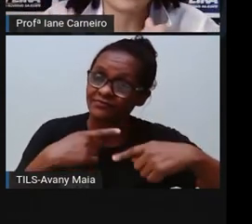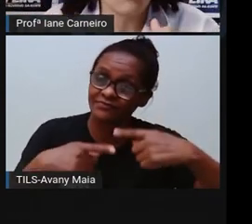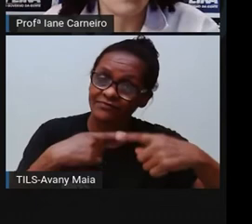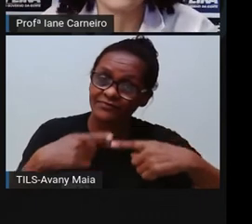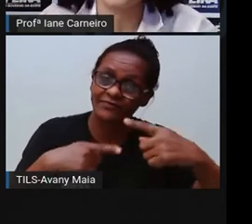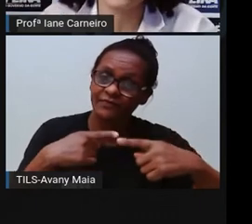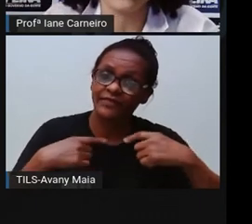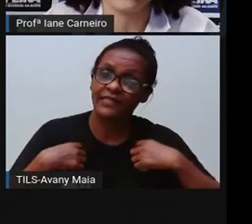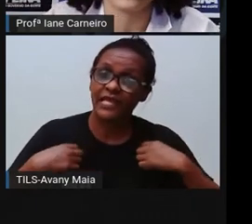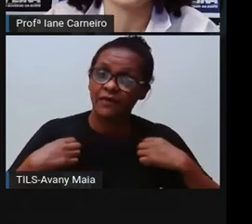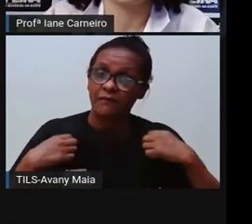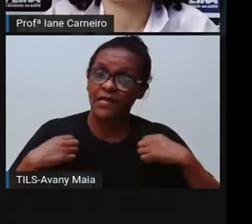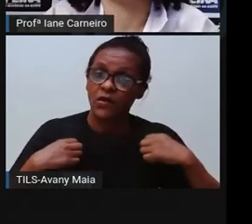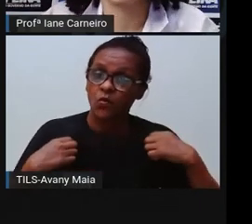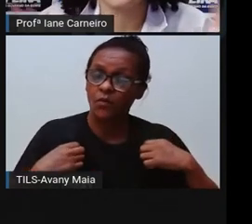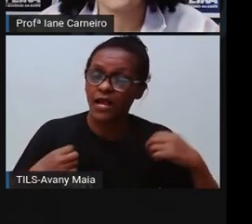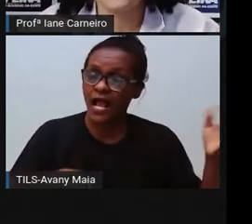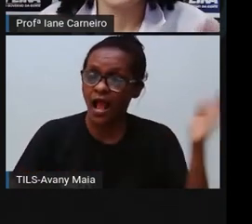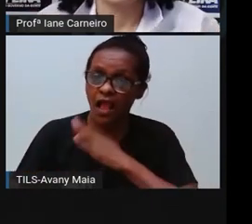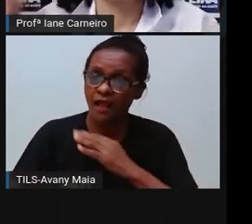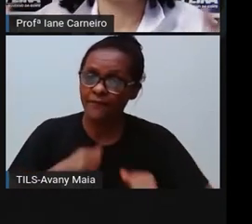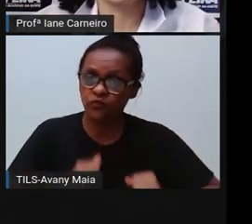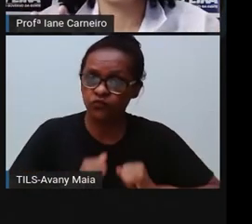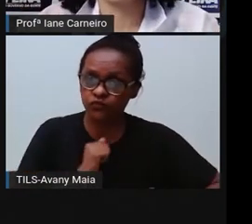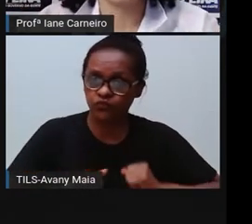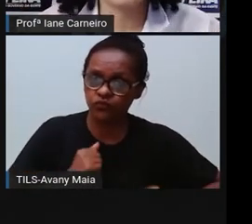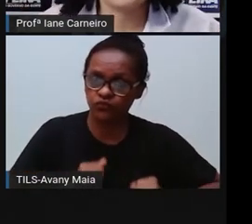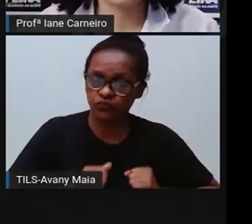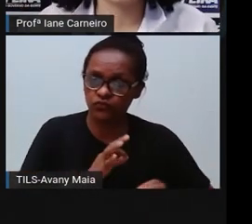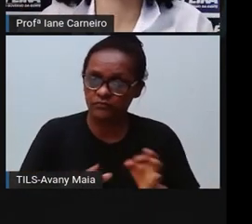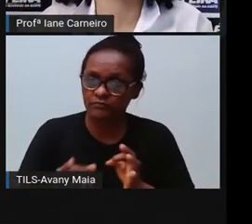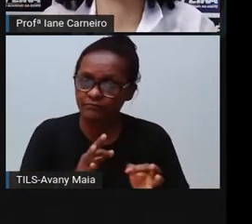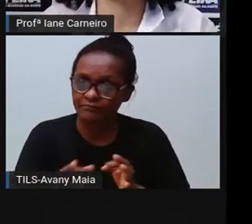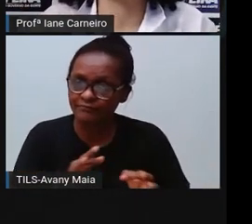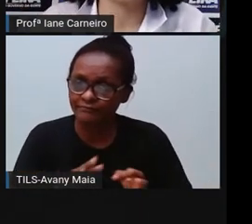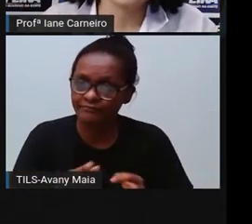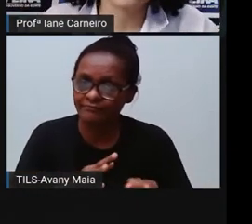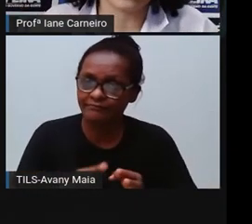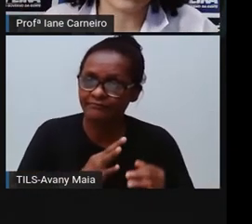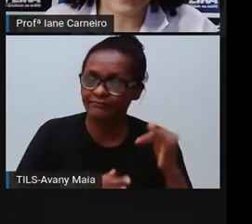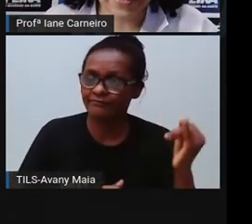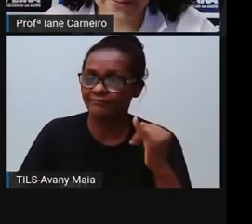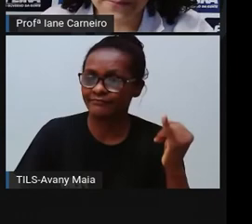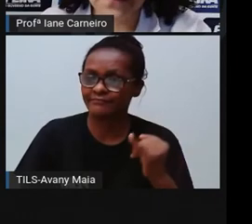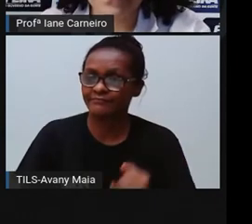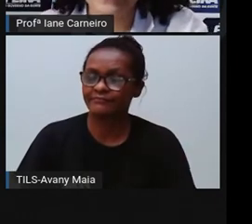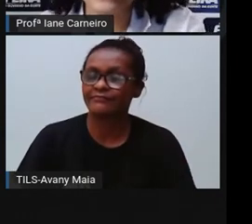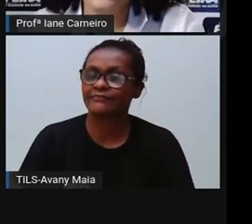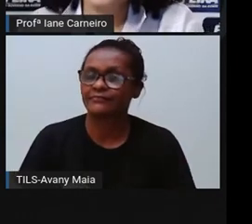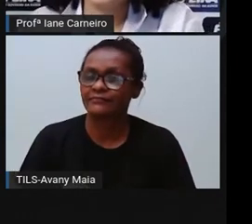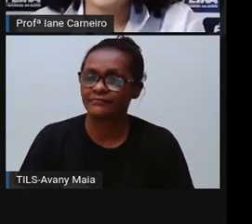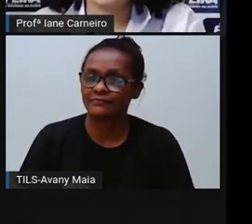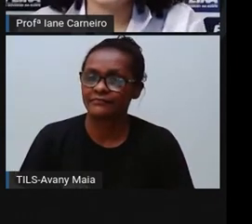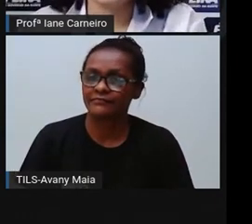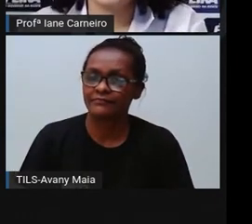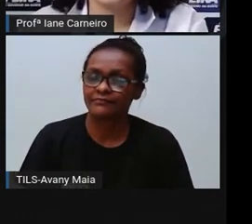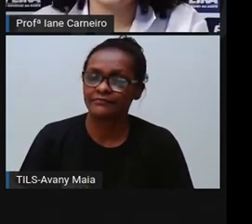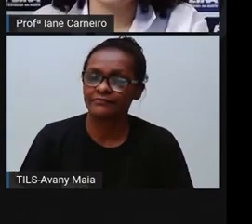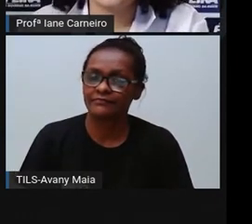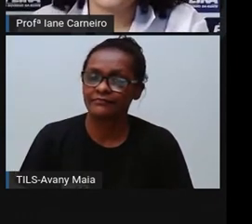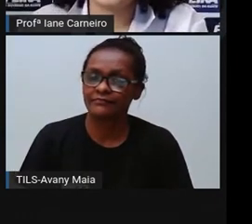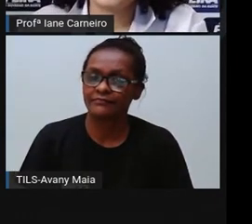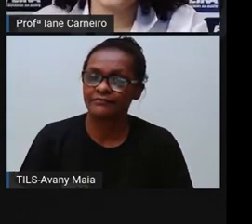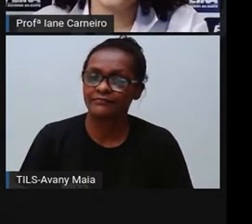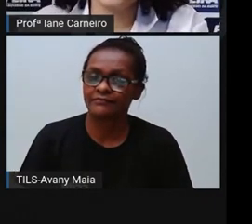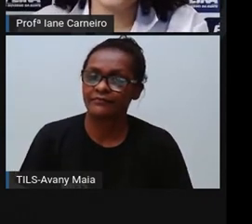precisa para se arrumar para ir para a escola, para não ir toda, não ir faltando coisas para levar para a escola, tá certo? E aí, ó,